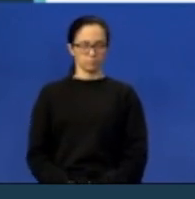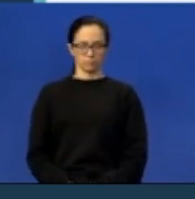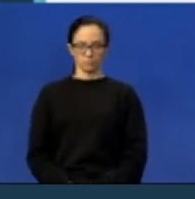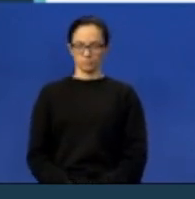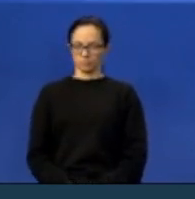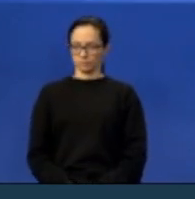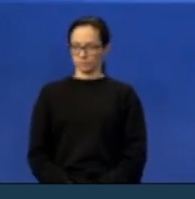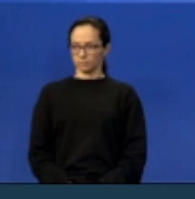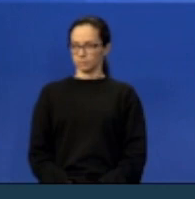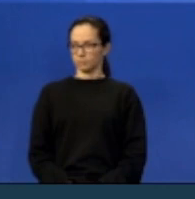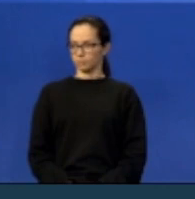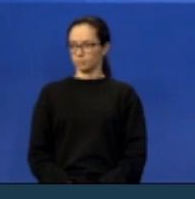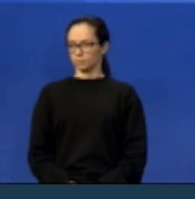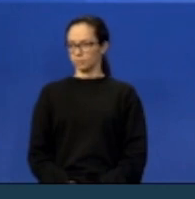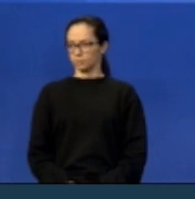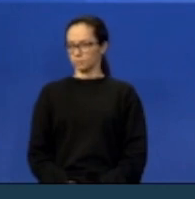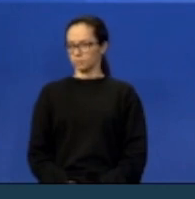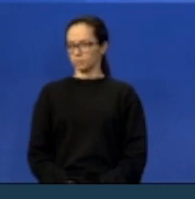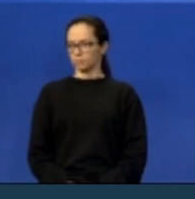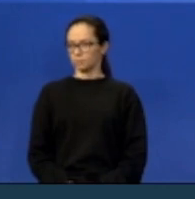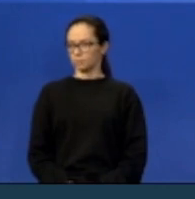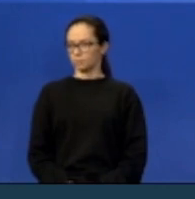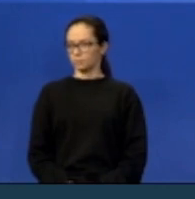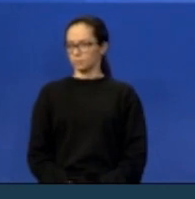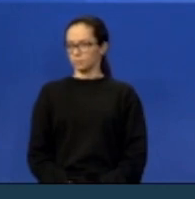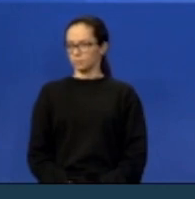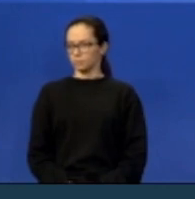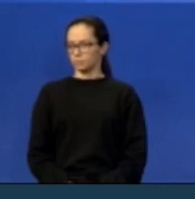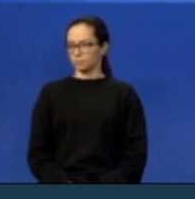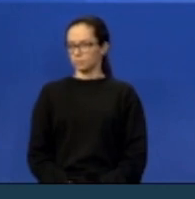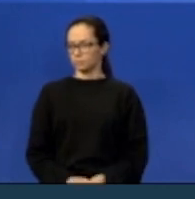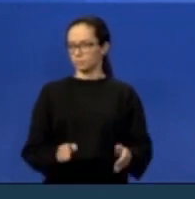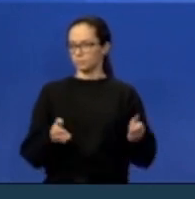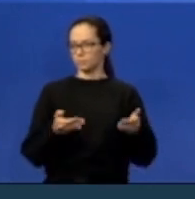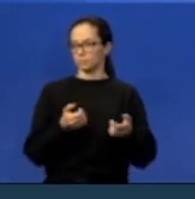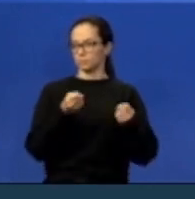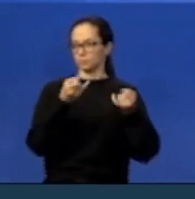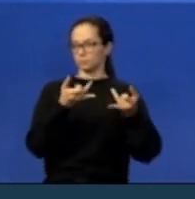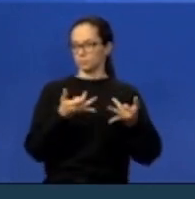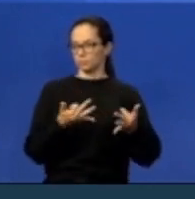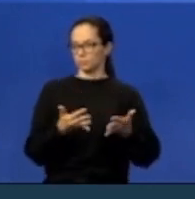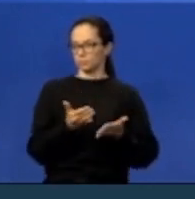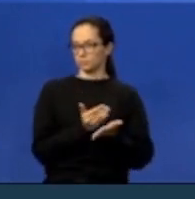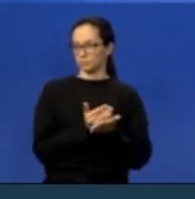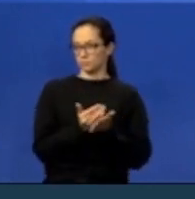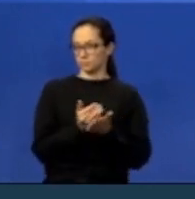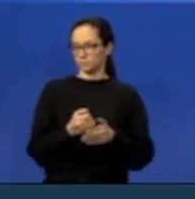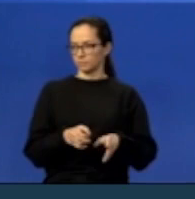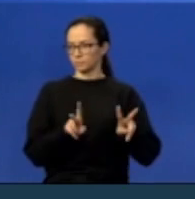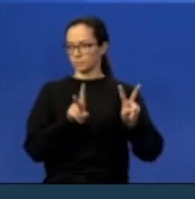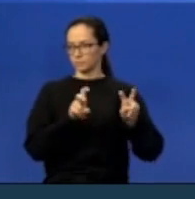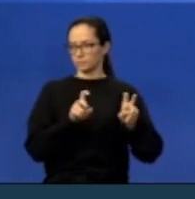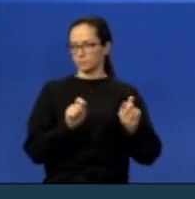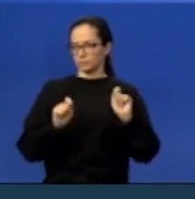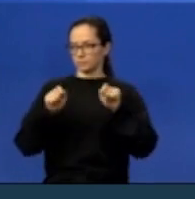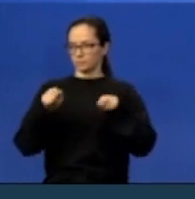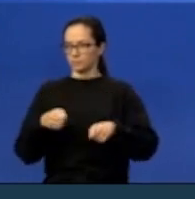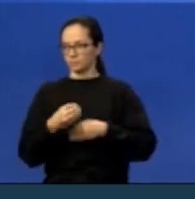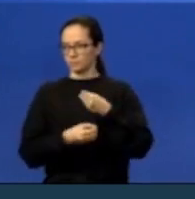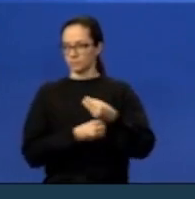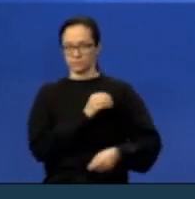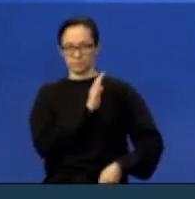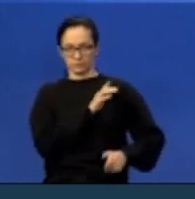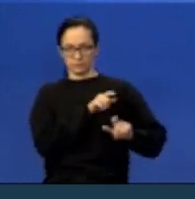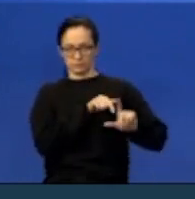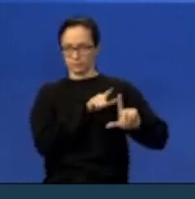que a gente estudou anteriormente. Agora, a gente vai dar início a um outro tema, que é sobre o